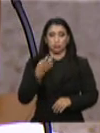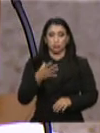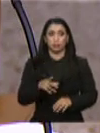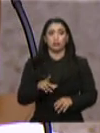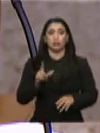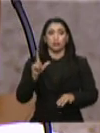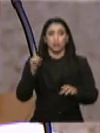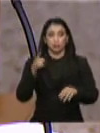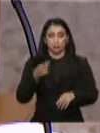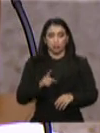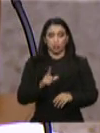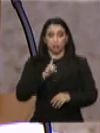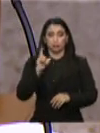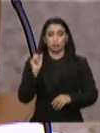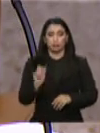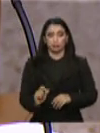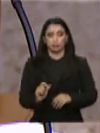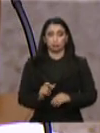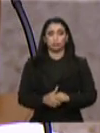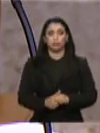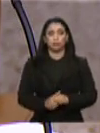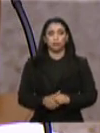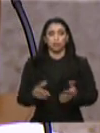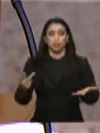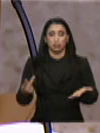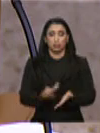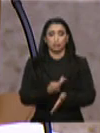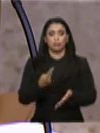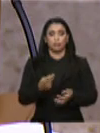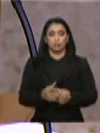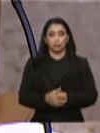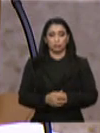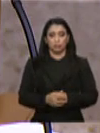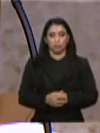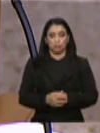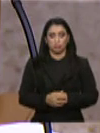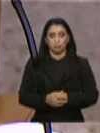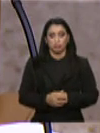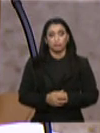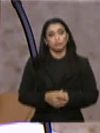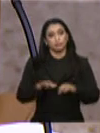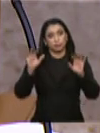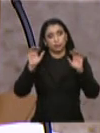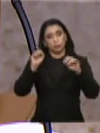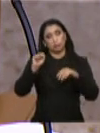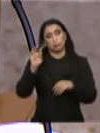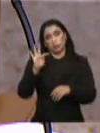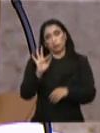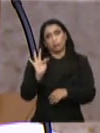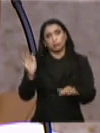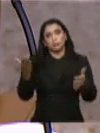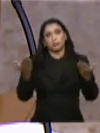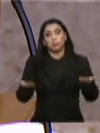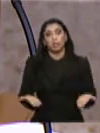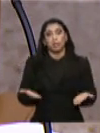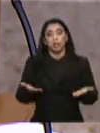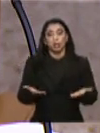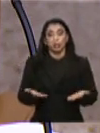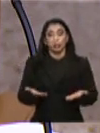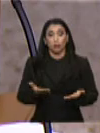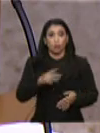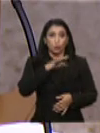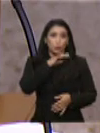profundidade, como só ia acontecer numa Corte Suprema como esta. E a desvantagem é que eu não